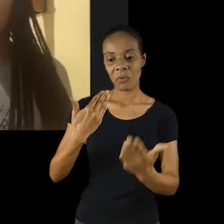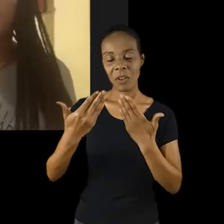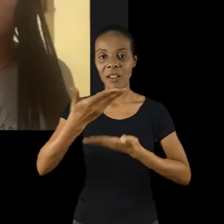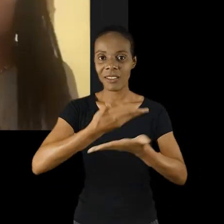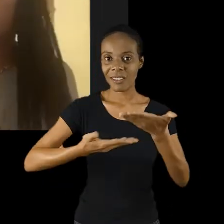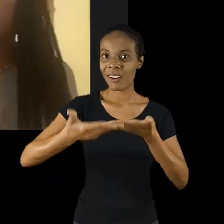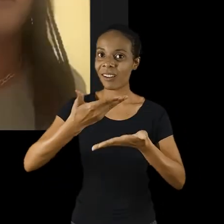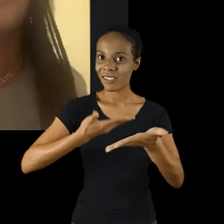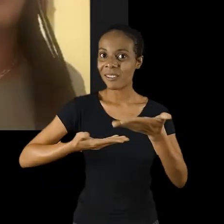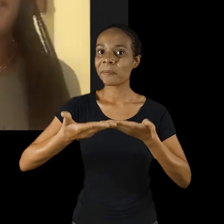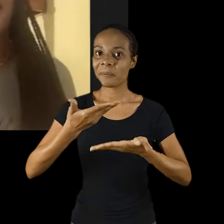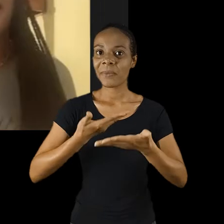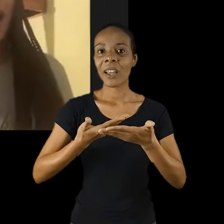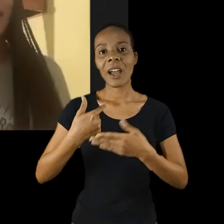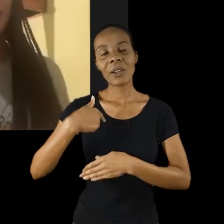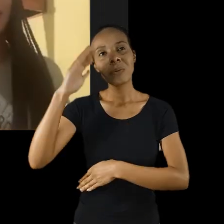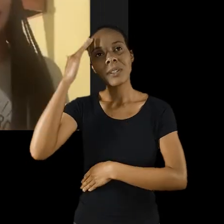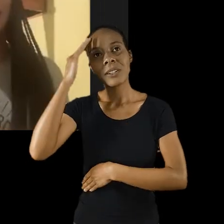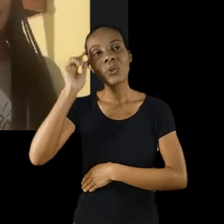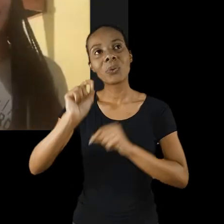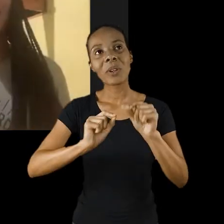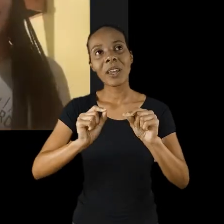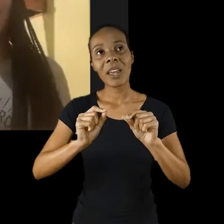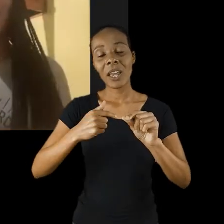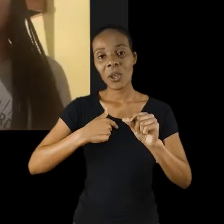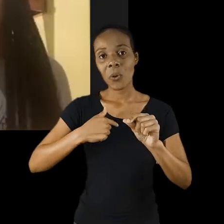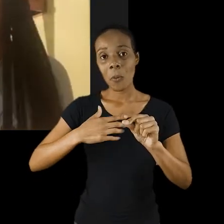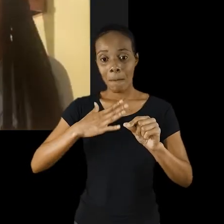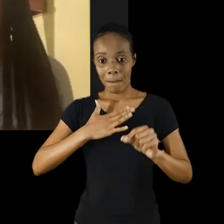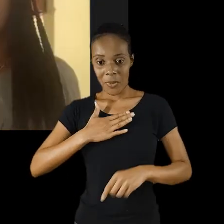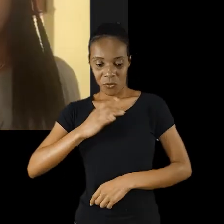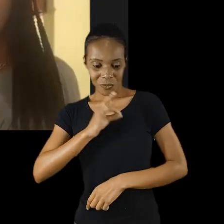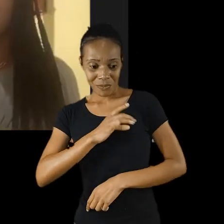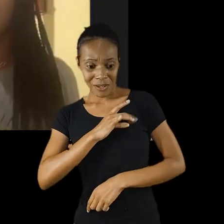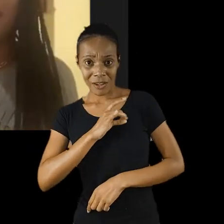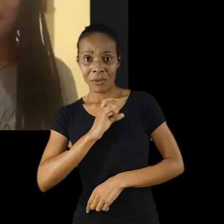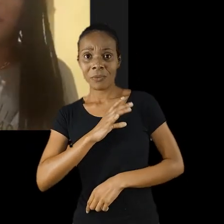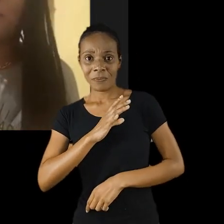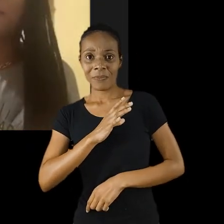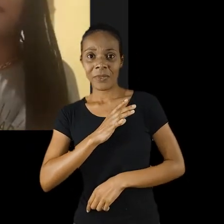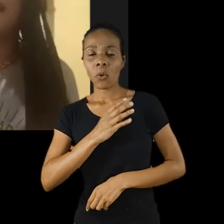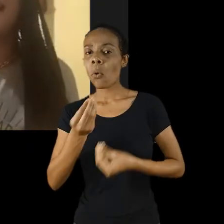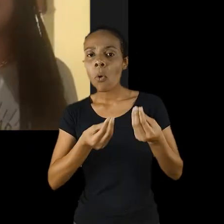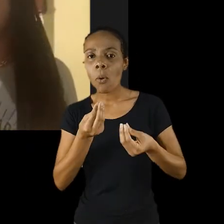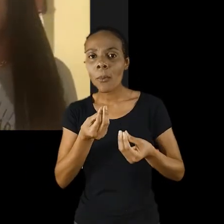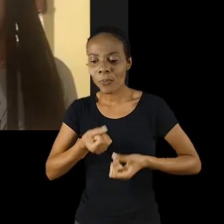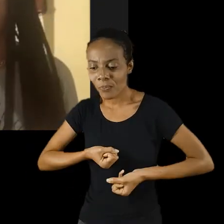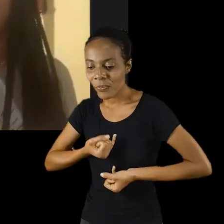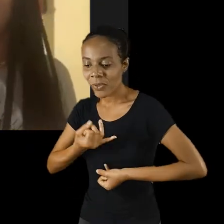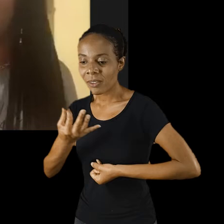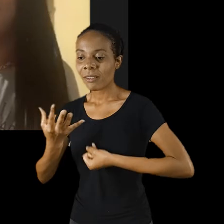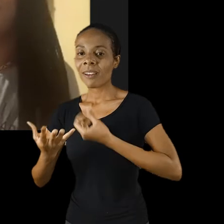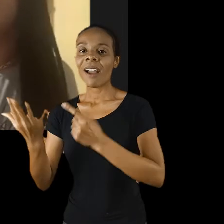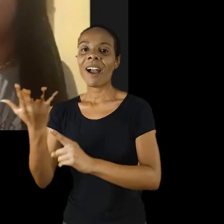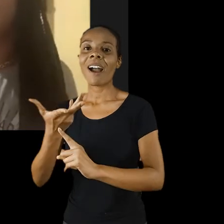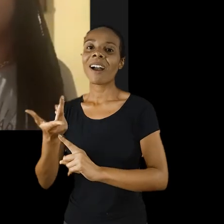eu lido com os meus medos através da arte. Eu escrevo. Eu acho que eu tenho ali a possibilidade